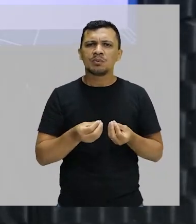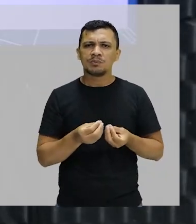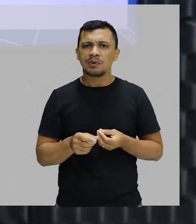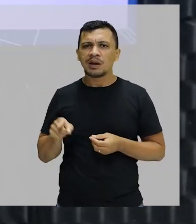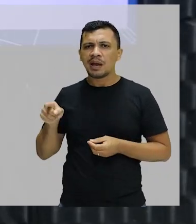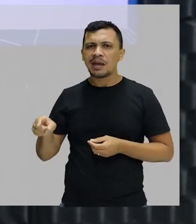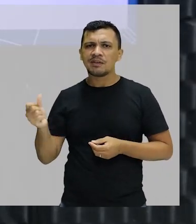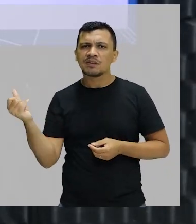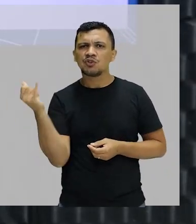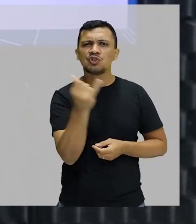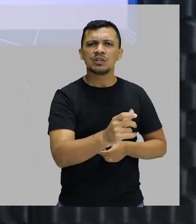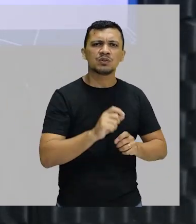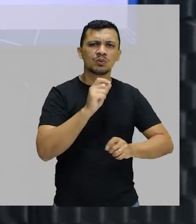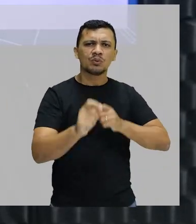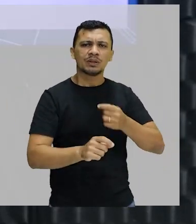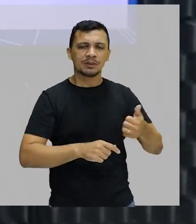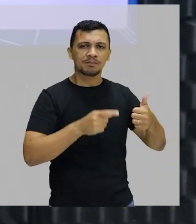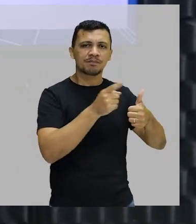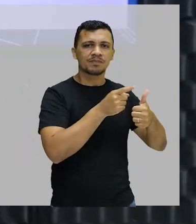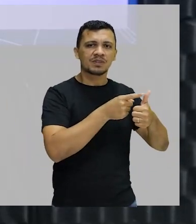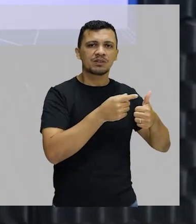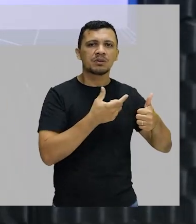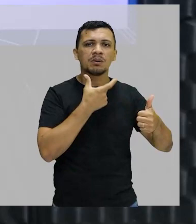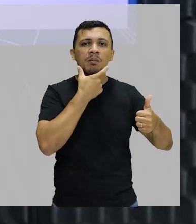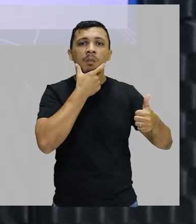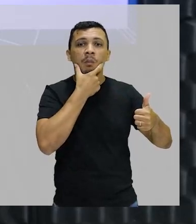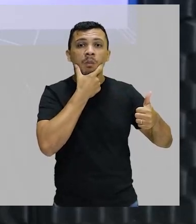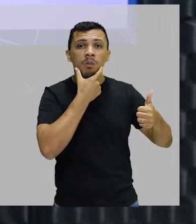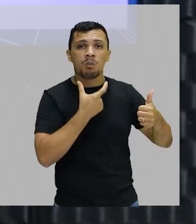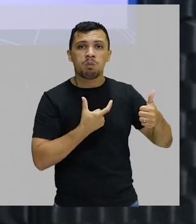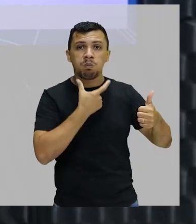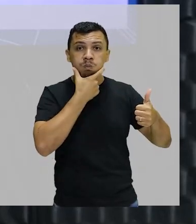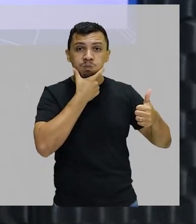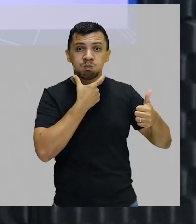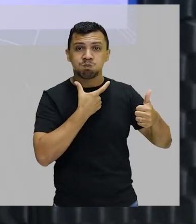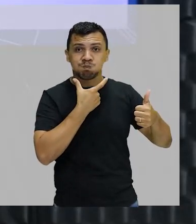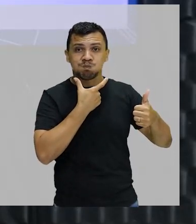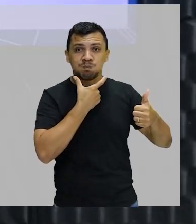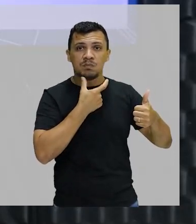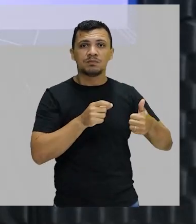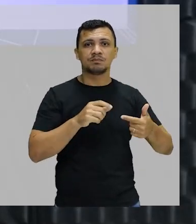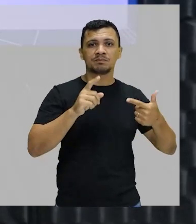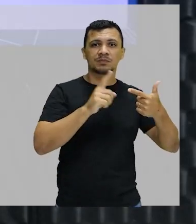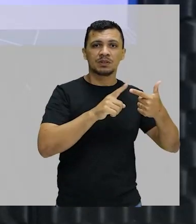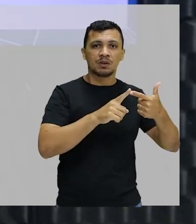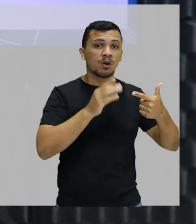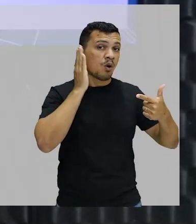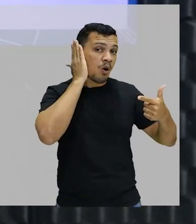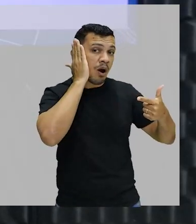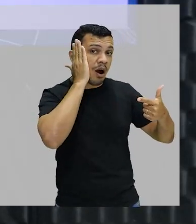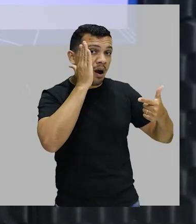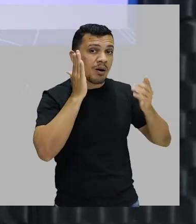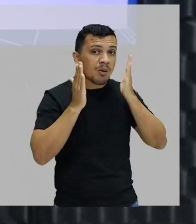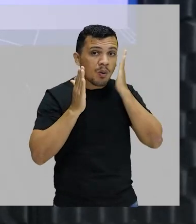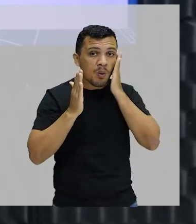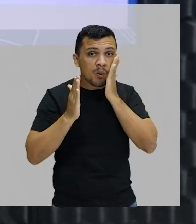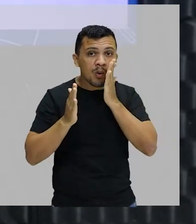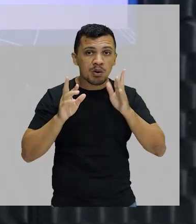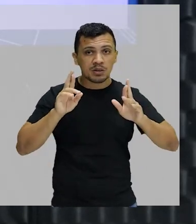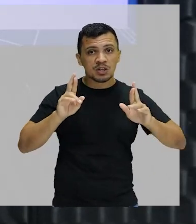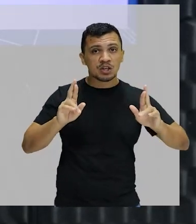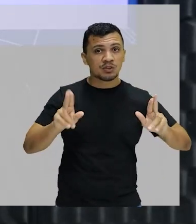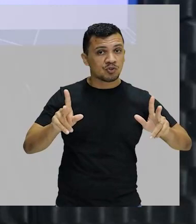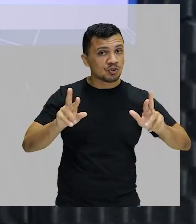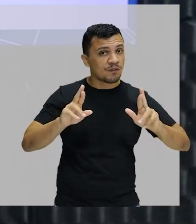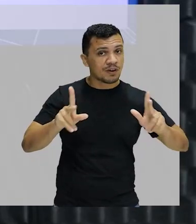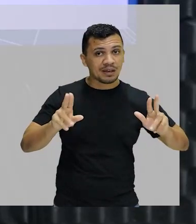atenção, possuem mandíbulas volumosas, né? Mandíbulas volumosas, assimetria facial, um lado do rosto em